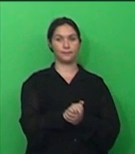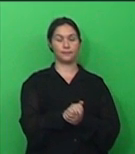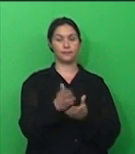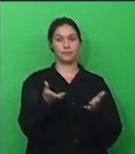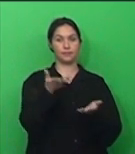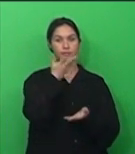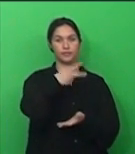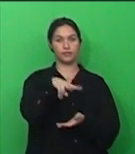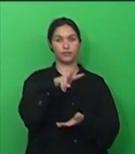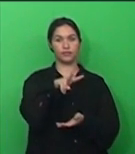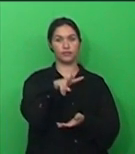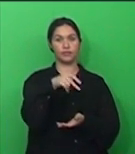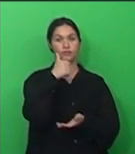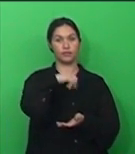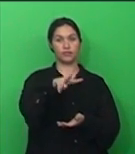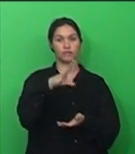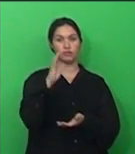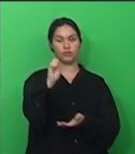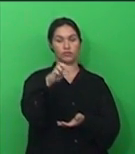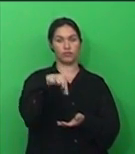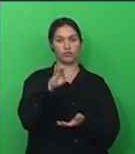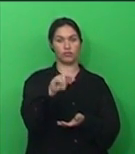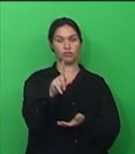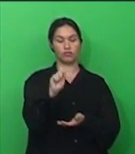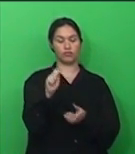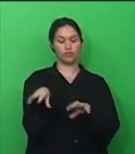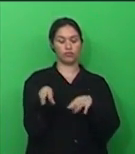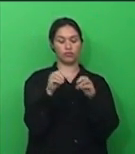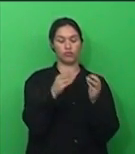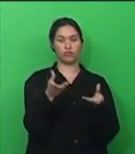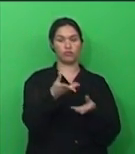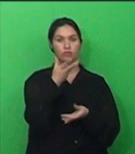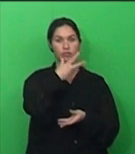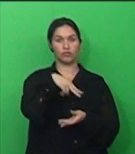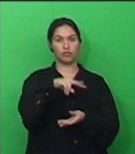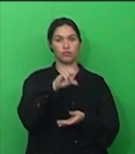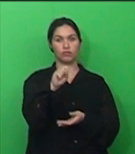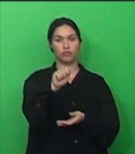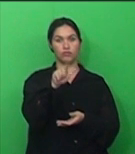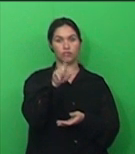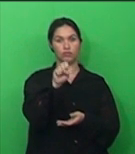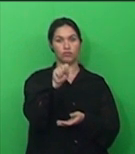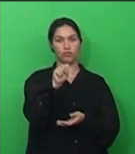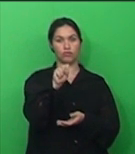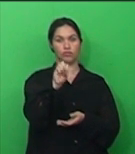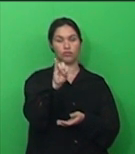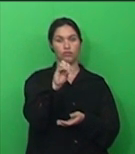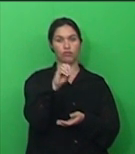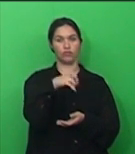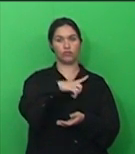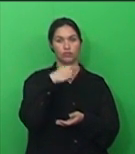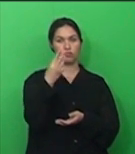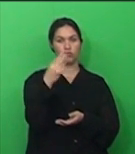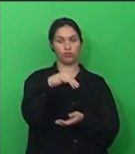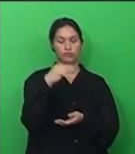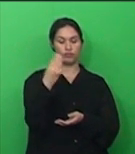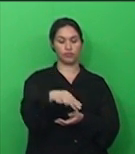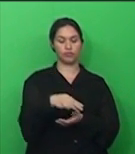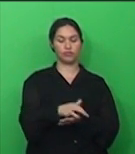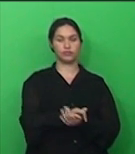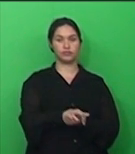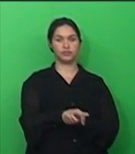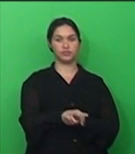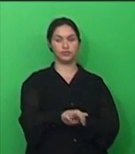palavra a vereadora Camila Nascimento. Declina do seu tempo. Com a palavra, vereador Salésio Lima. Vossa Excelência dispõe 3 minutos e 30.